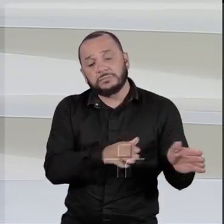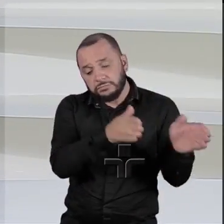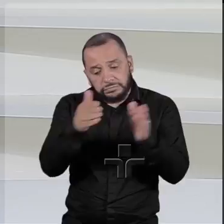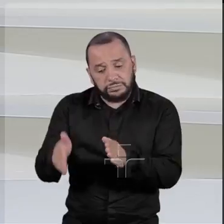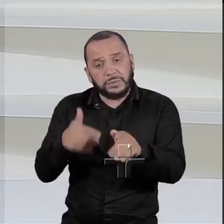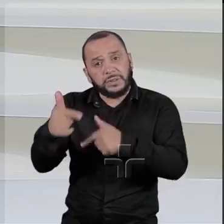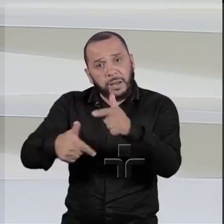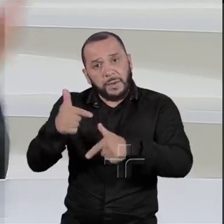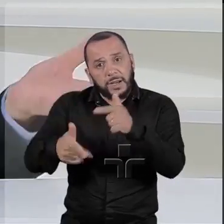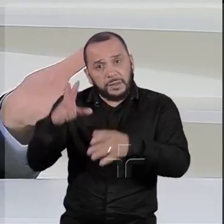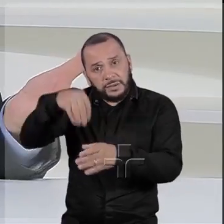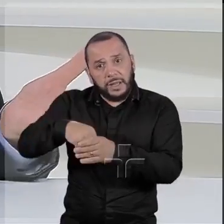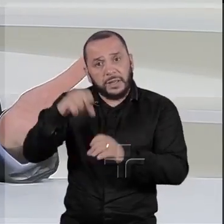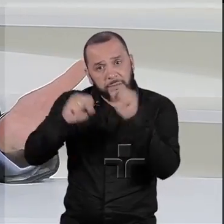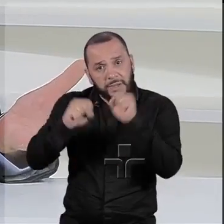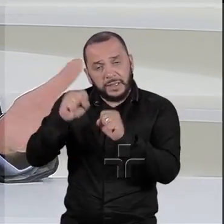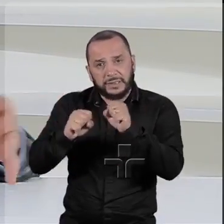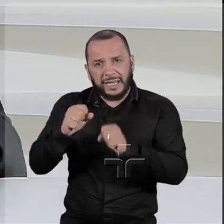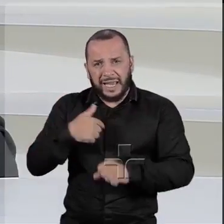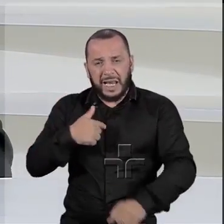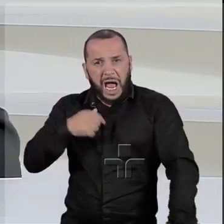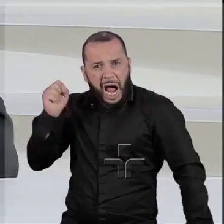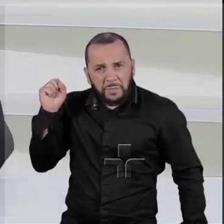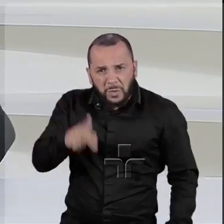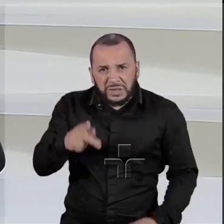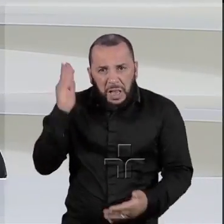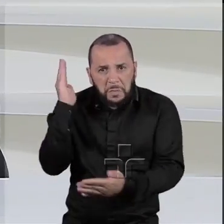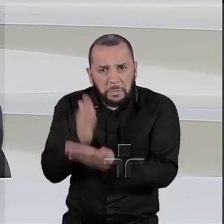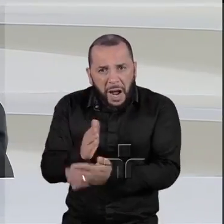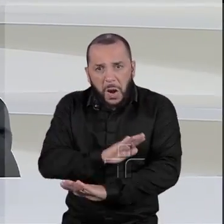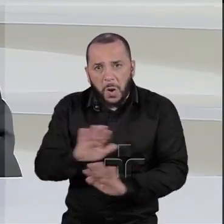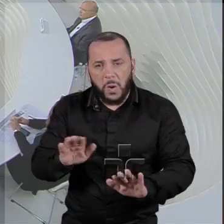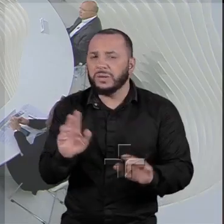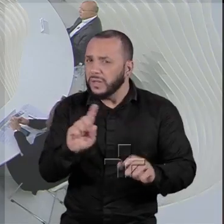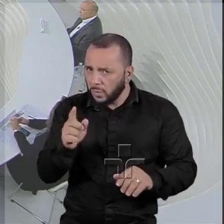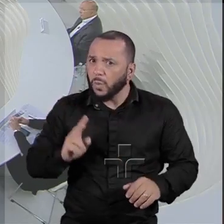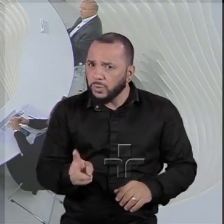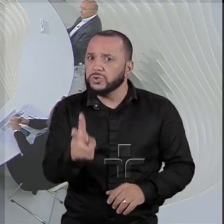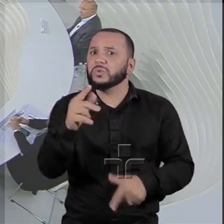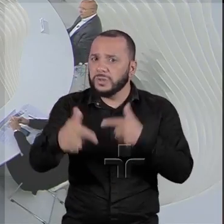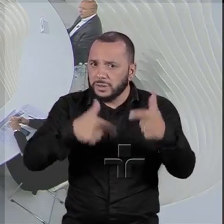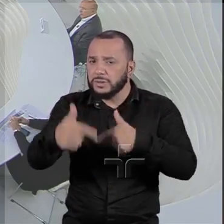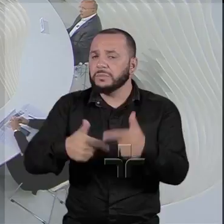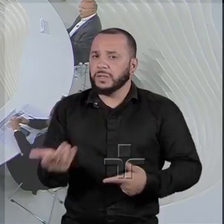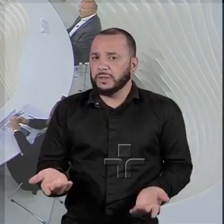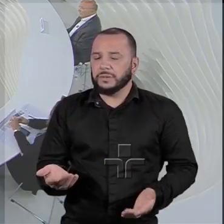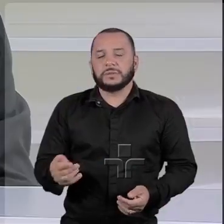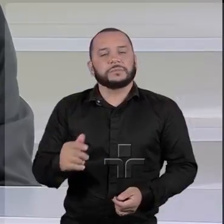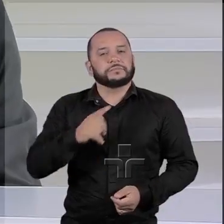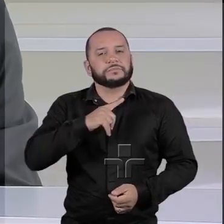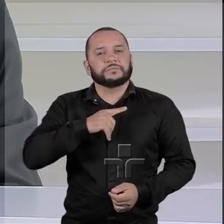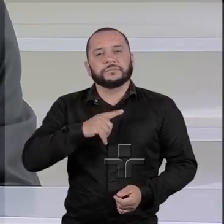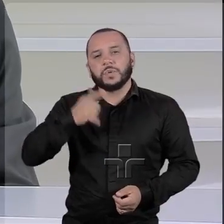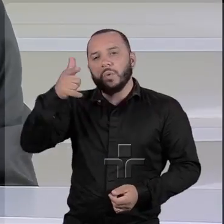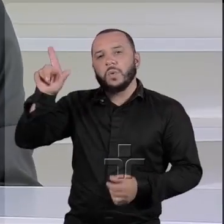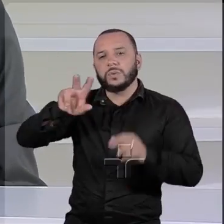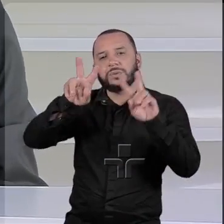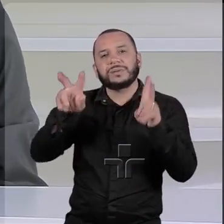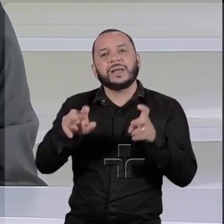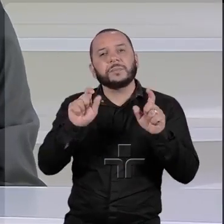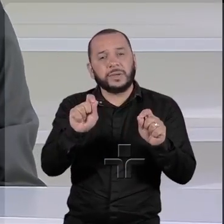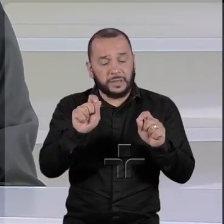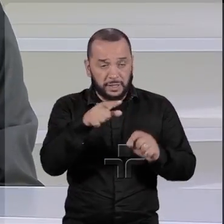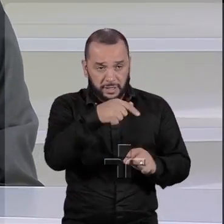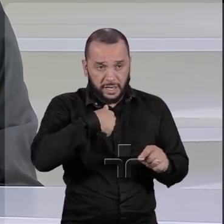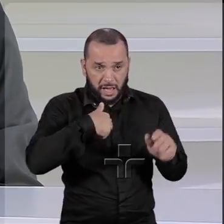empresas. Não é? Ele não está aposentado. Não é? Você sabe, tem uma coisa que eu acho que tem que discutir, não tem pouco a ver com a Previdência, mas